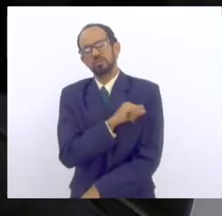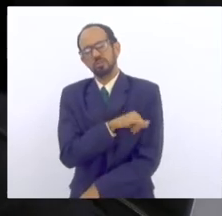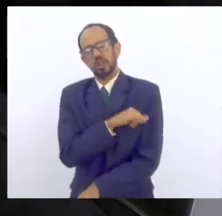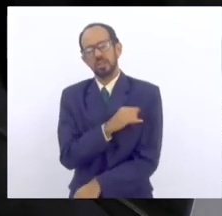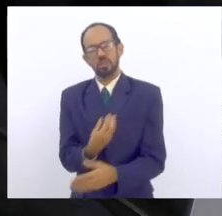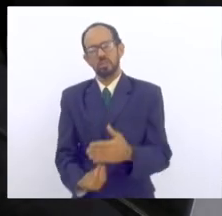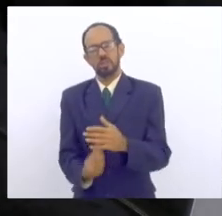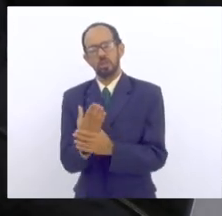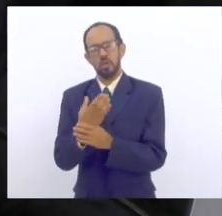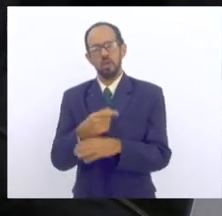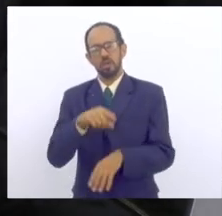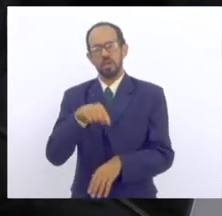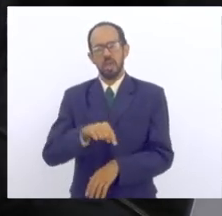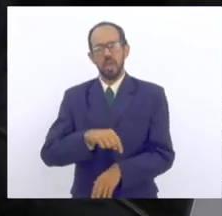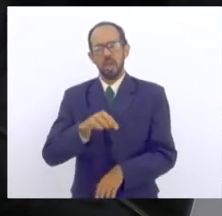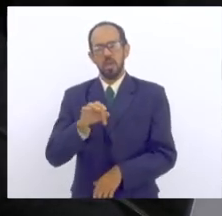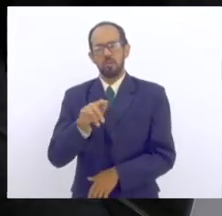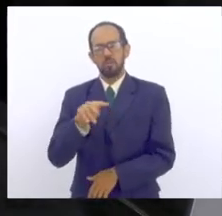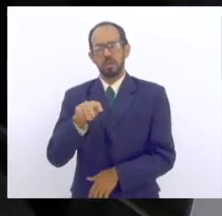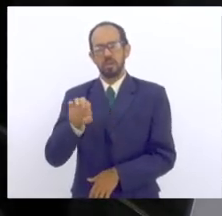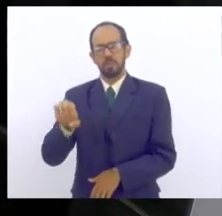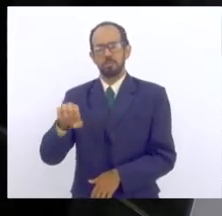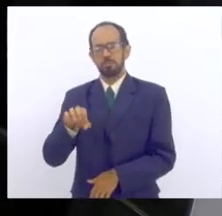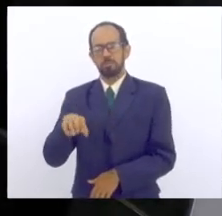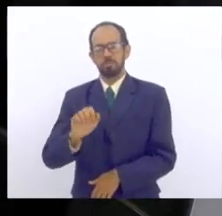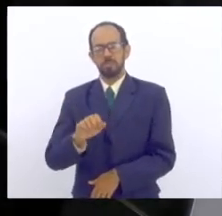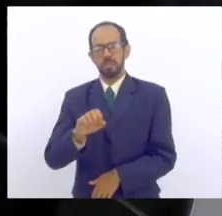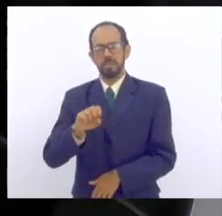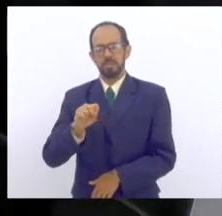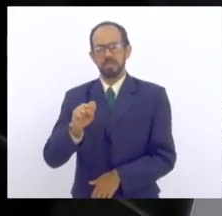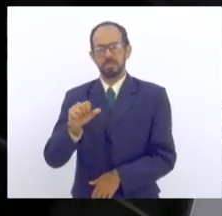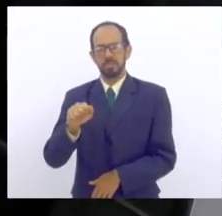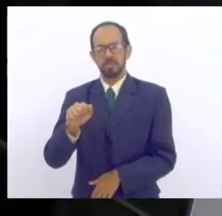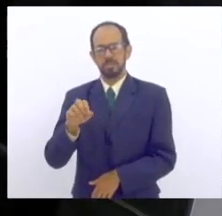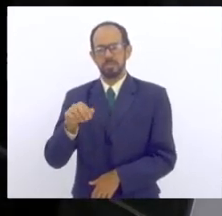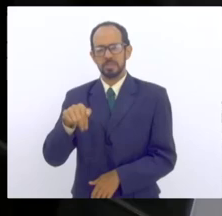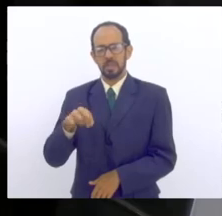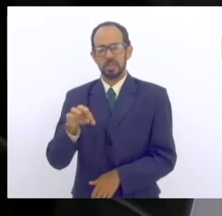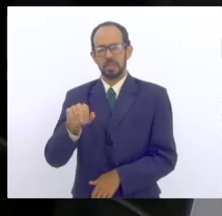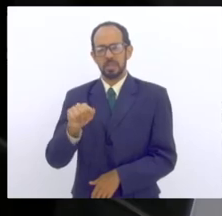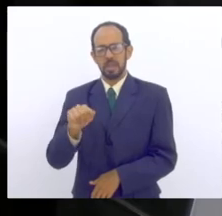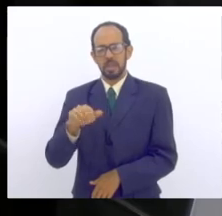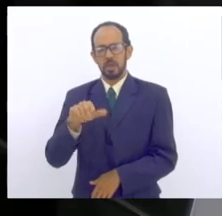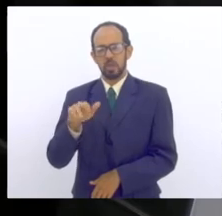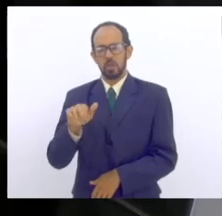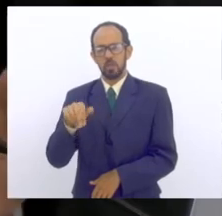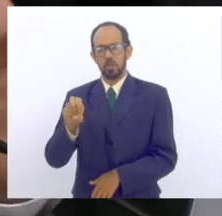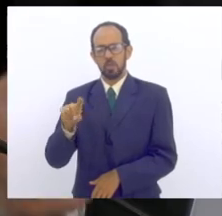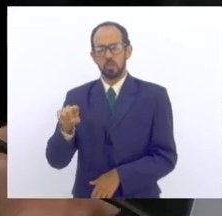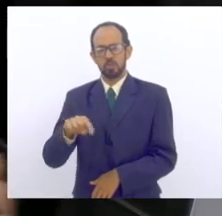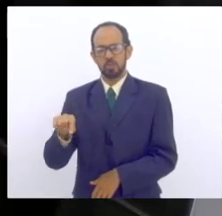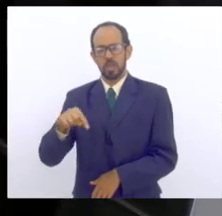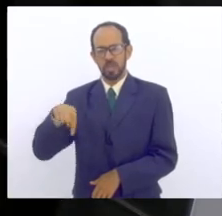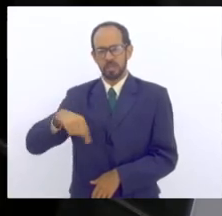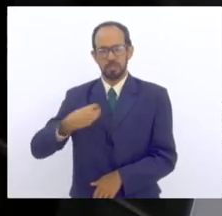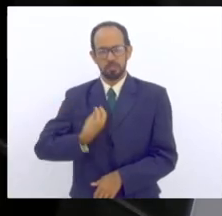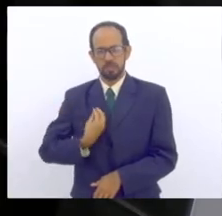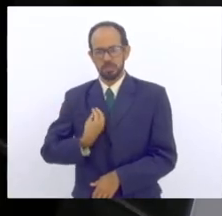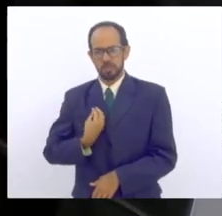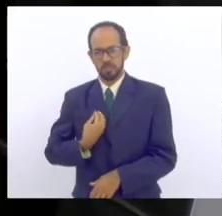na área vitalício Conselho Federal Felipe Santa Cruz de Oliveira scaleste que aqui presente e cumprimentar